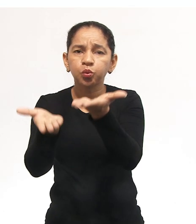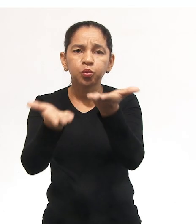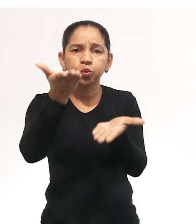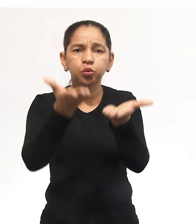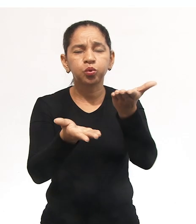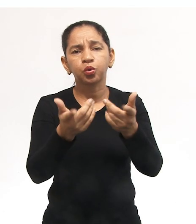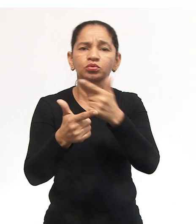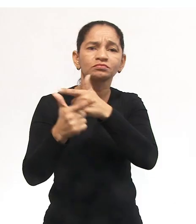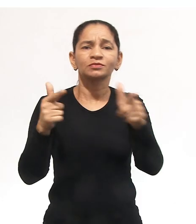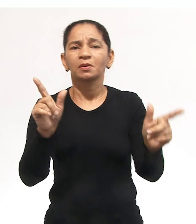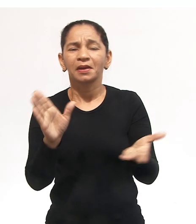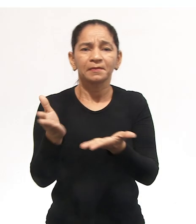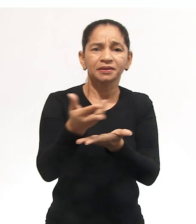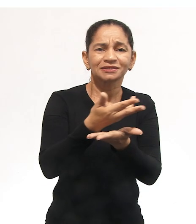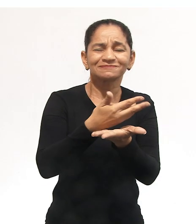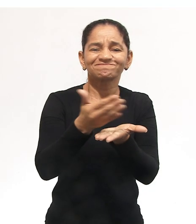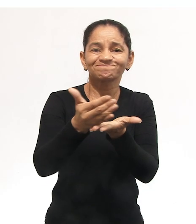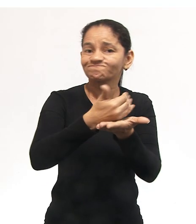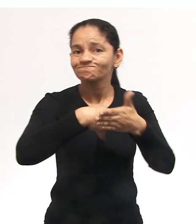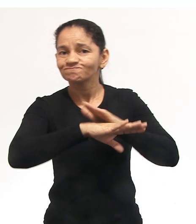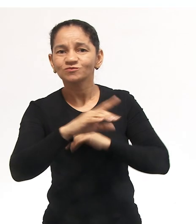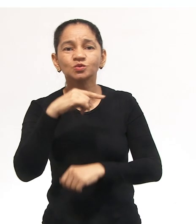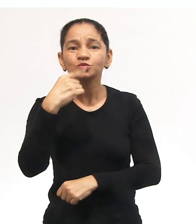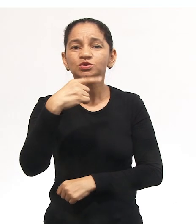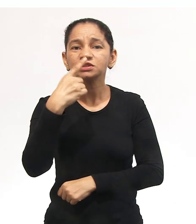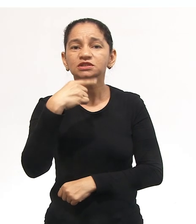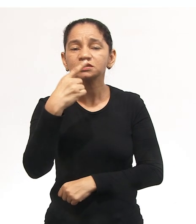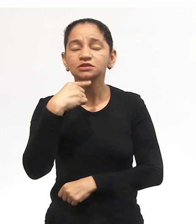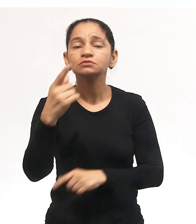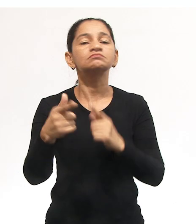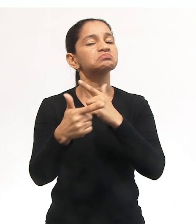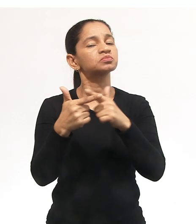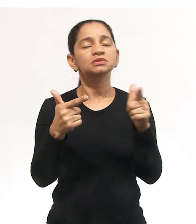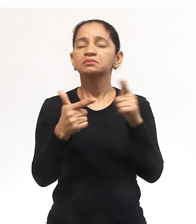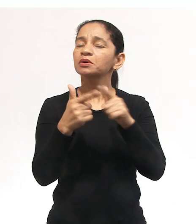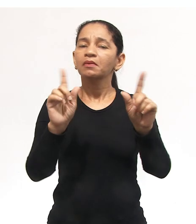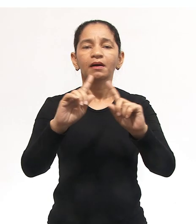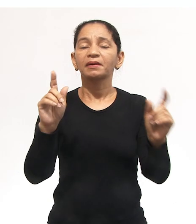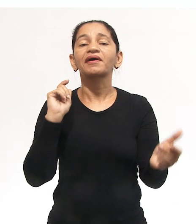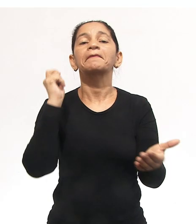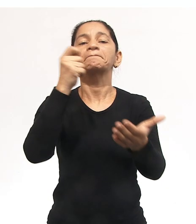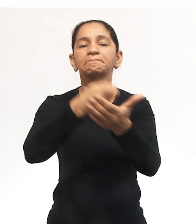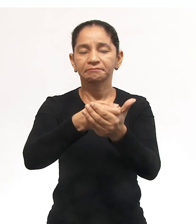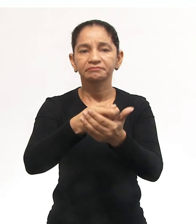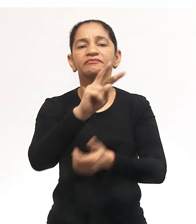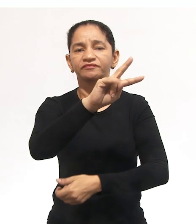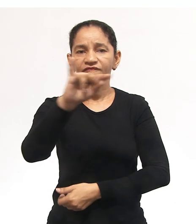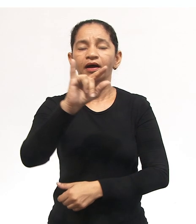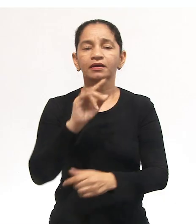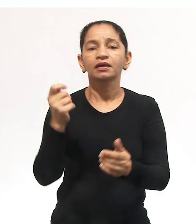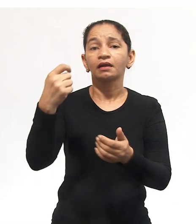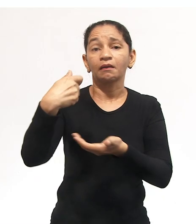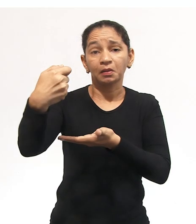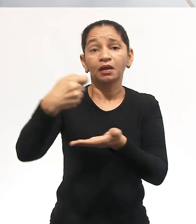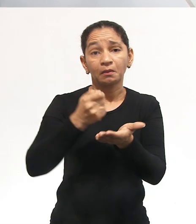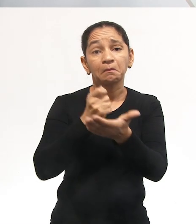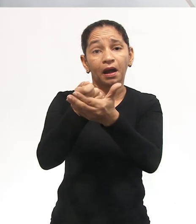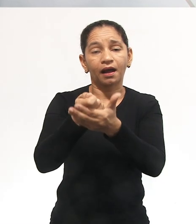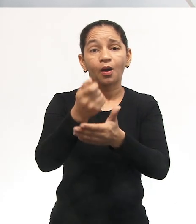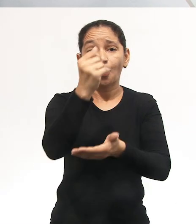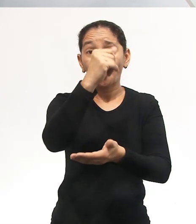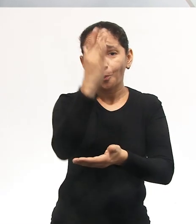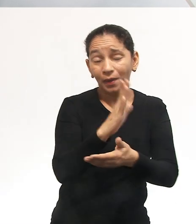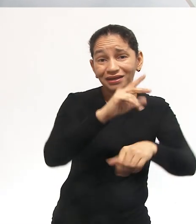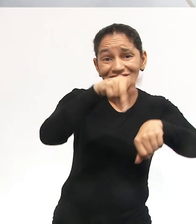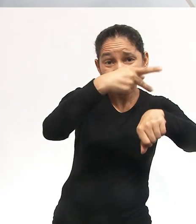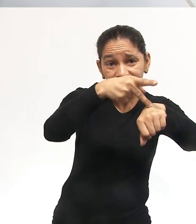desequilíbrio fiscal, ou seja, que a Receita não esteja se comportando como esperado, ele vai ter o pagamento do empréstimo que ele fez